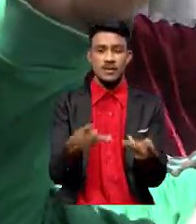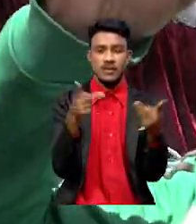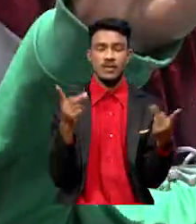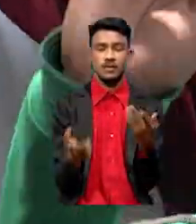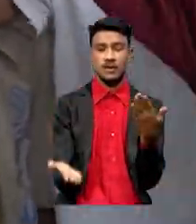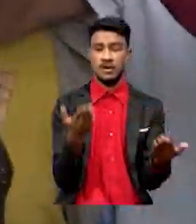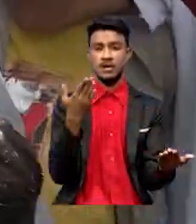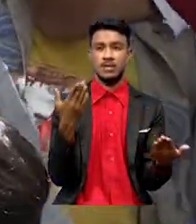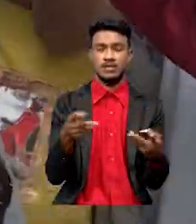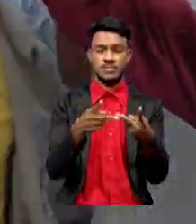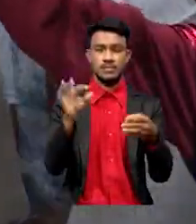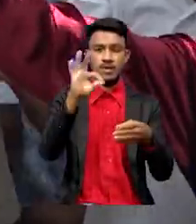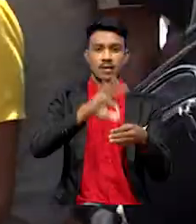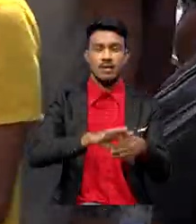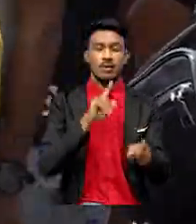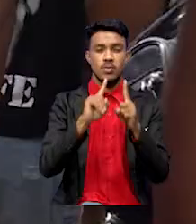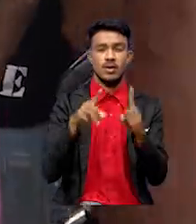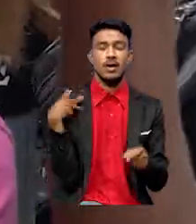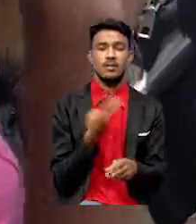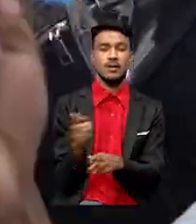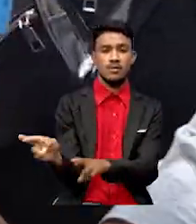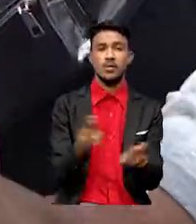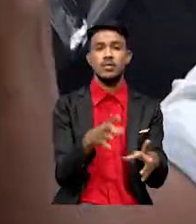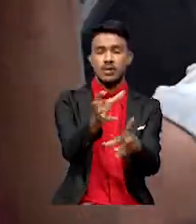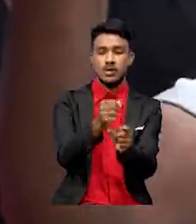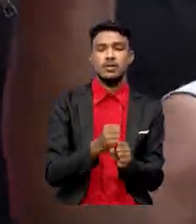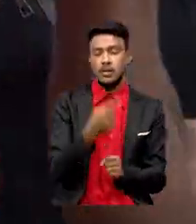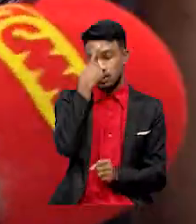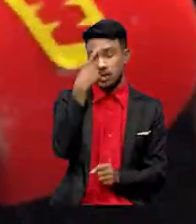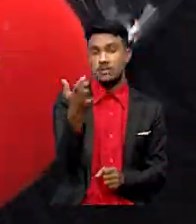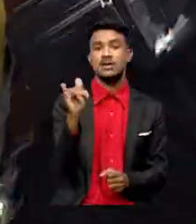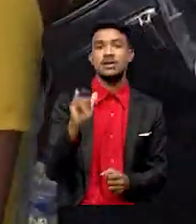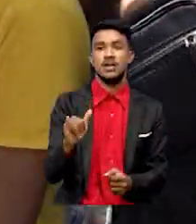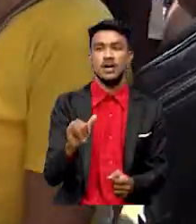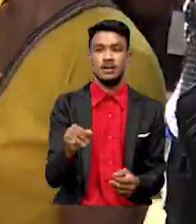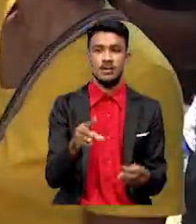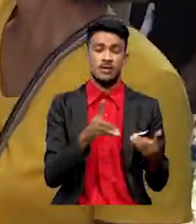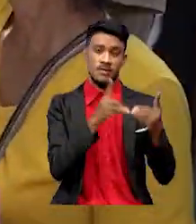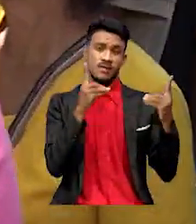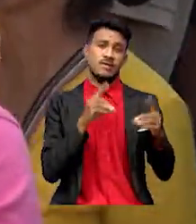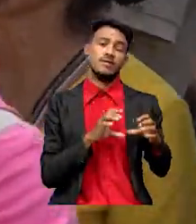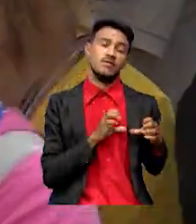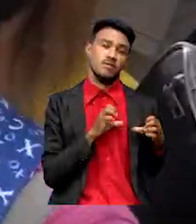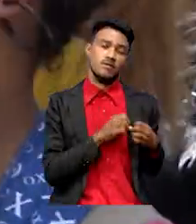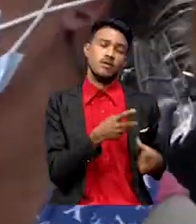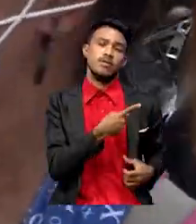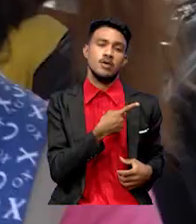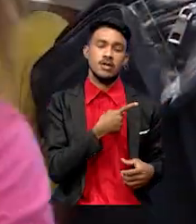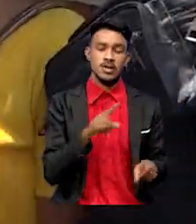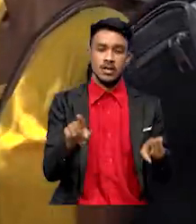mai ko lia lia mal baru mus ami pront simu de tamba sira mos kala fuan moras mak kuri hasai lingwazen sira ke